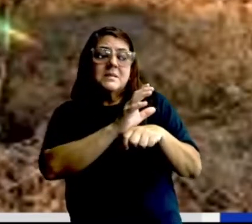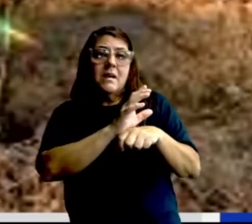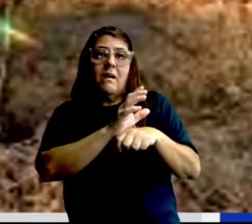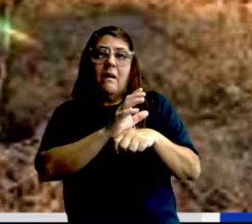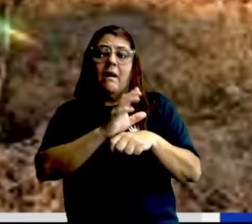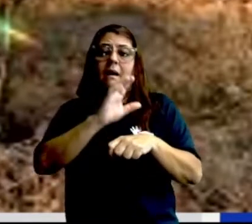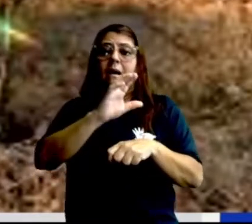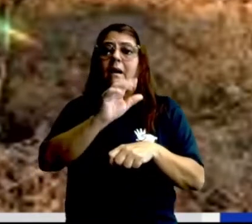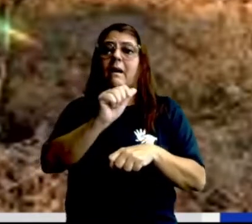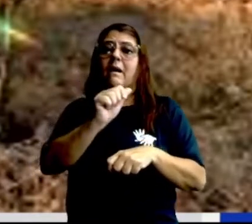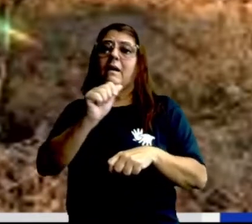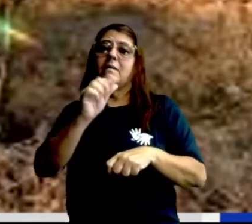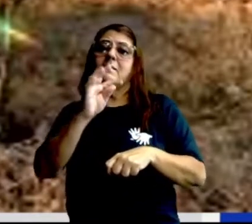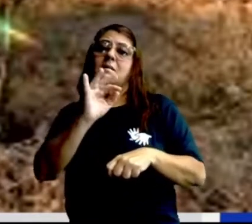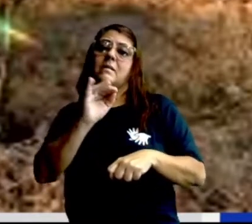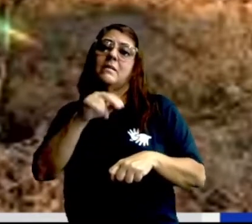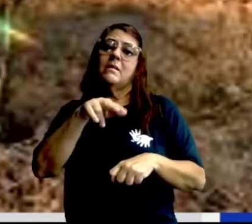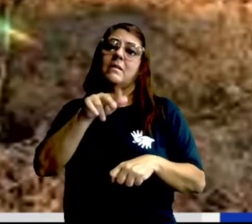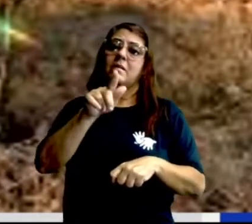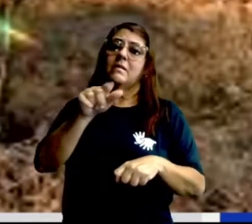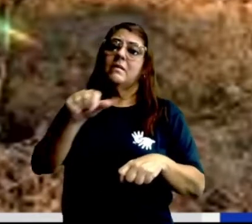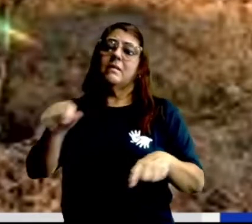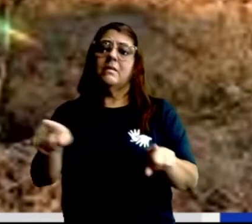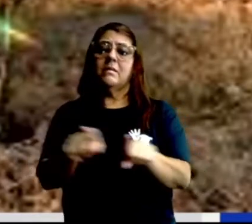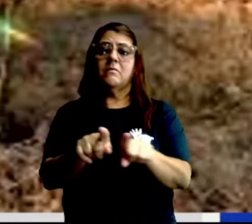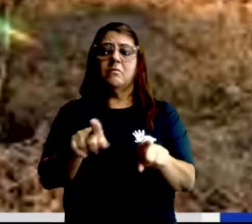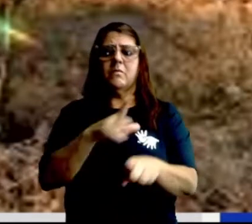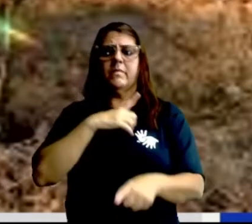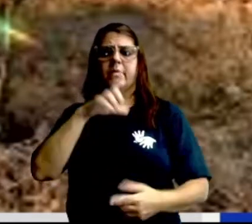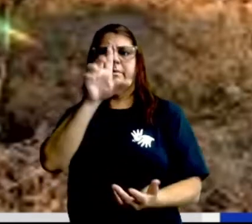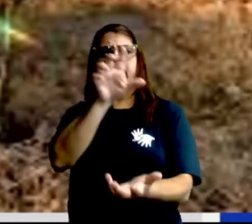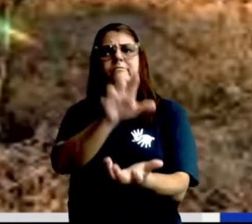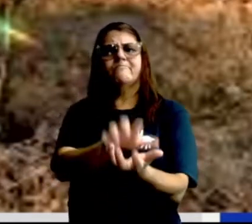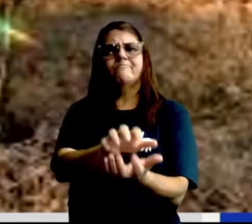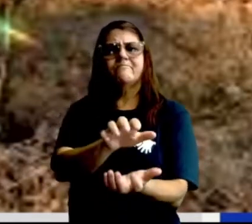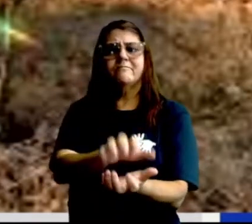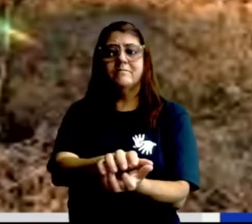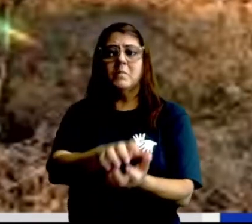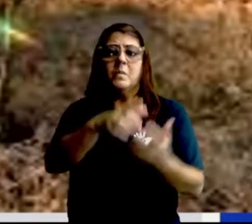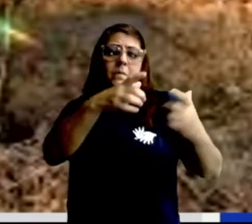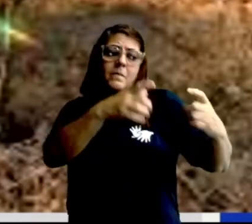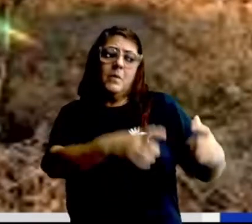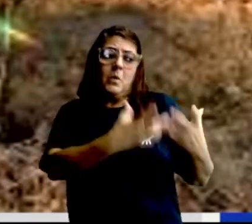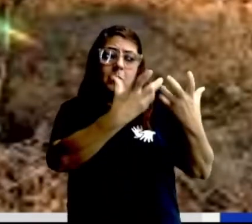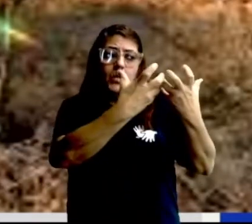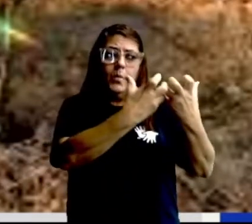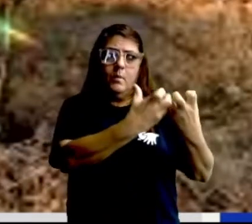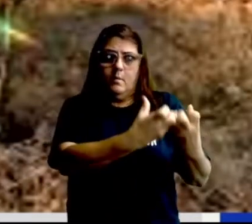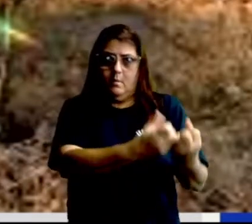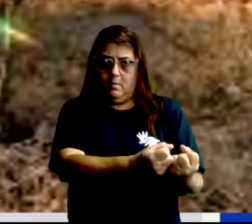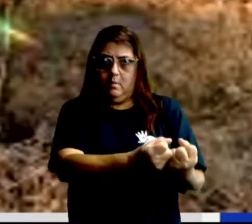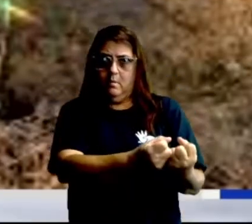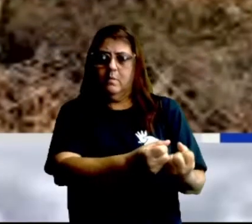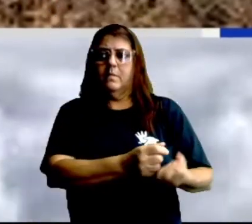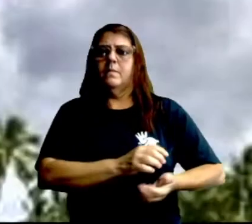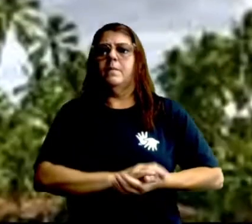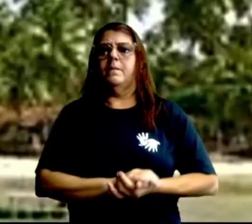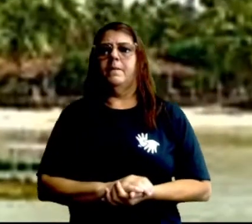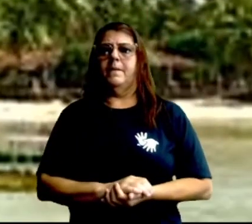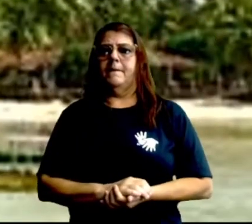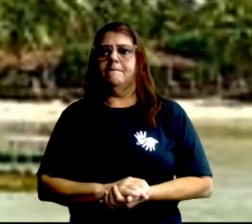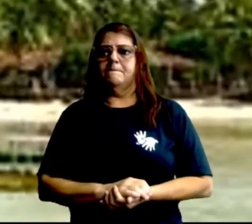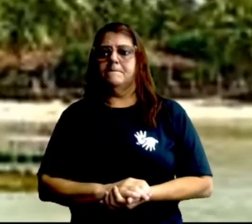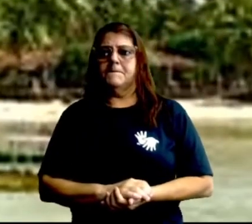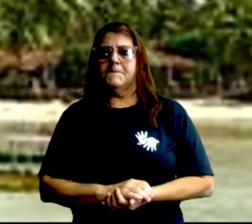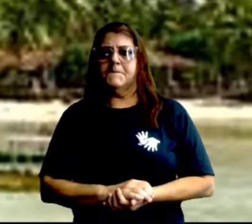Caatinga é predominante também aqui no nosso estado né Principalmente na área sertaneja o sertão do estado